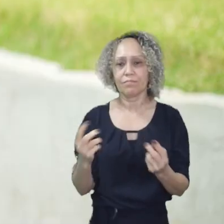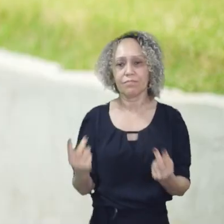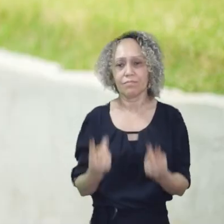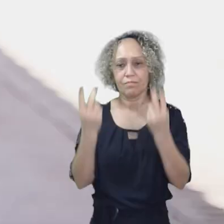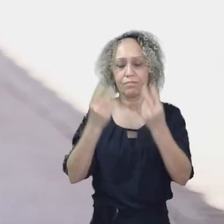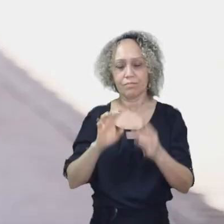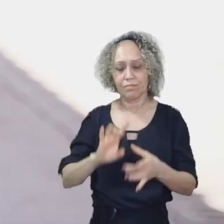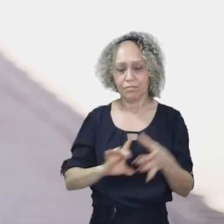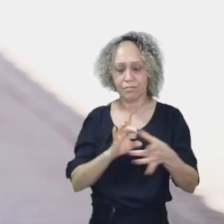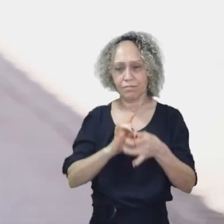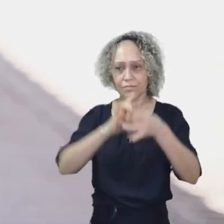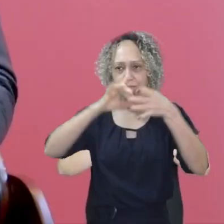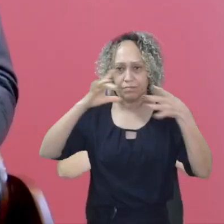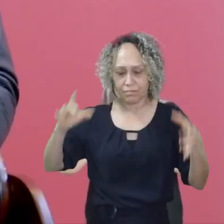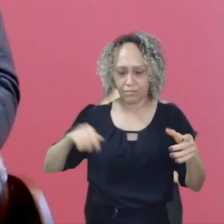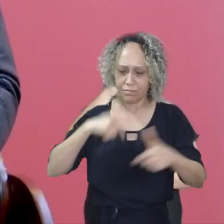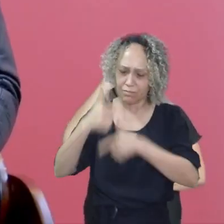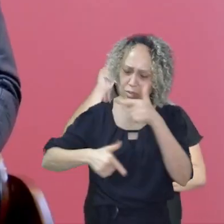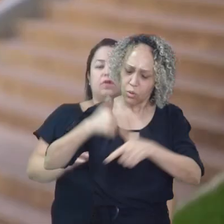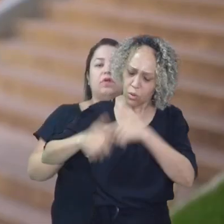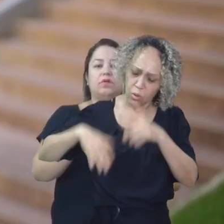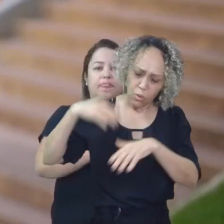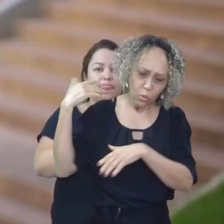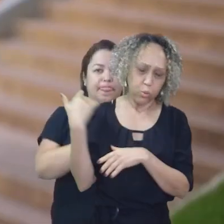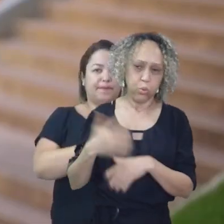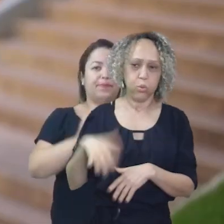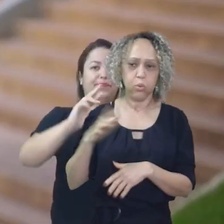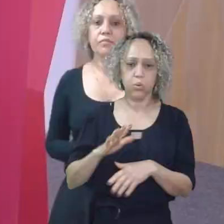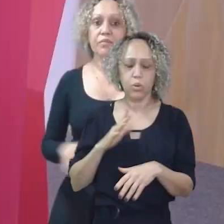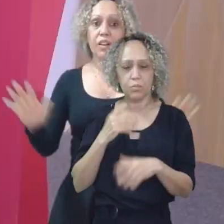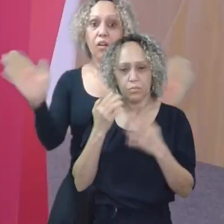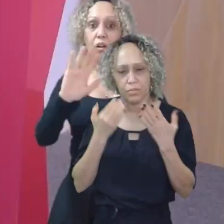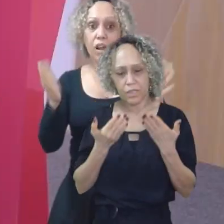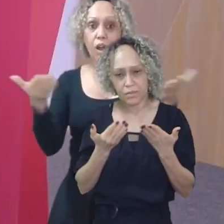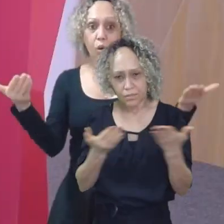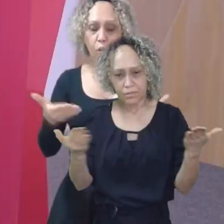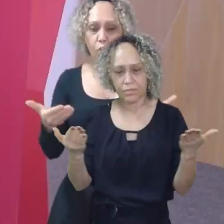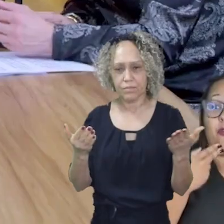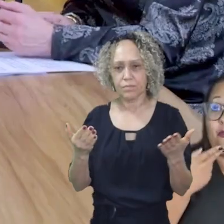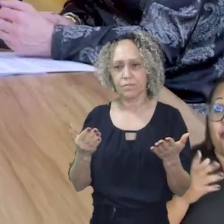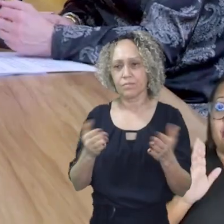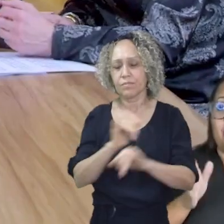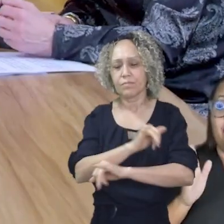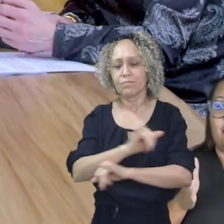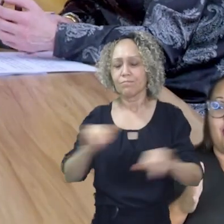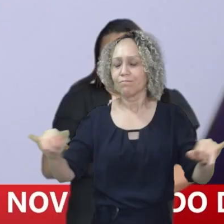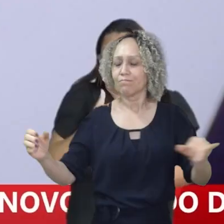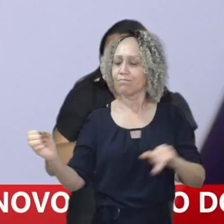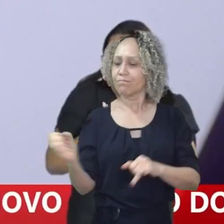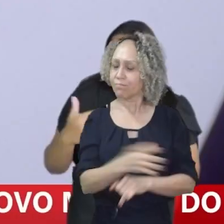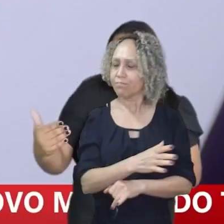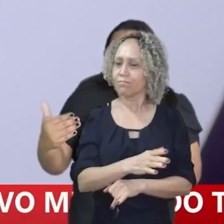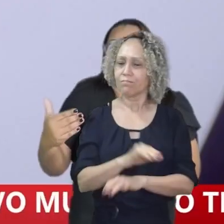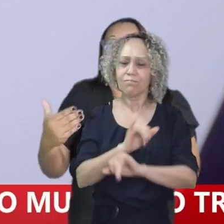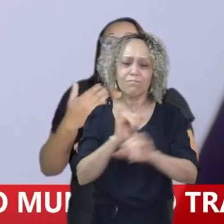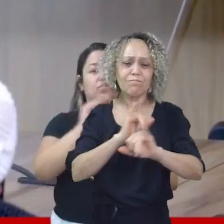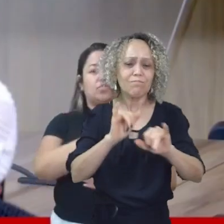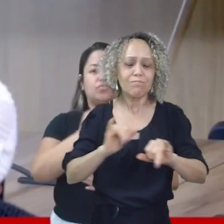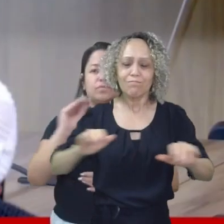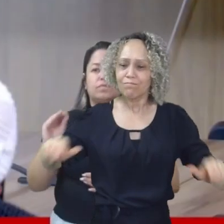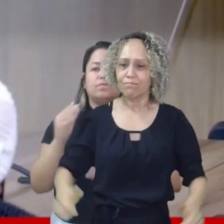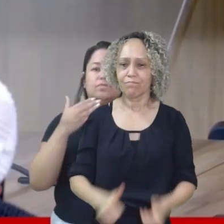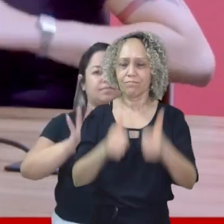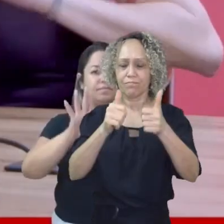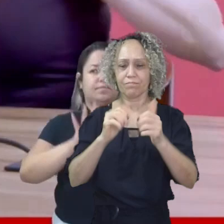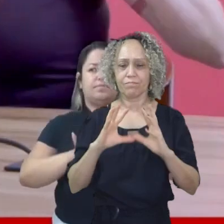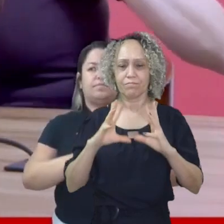os valores democráticos. Trabalhamos a todo vapor para levar até você uma programação renovada com informação